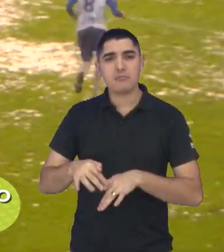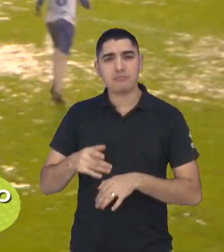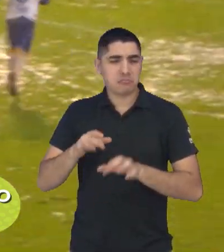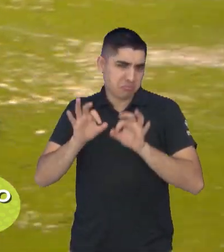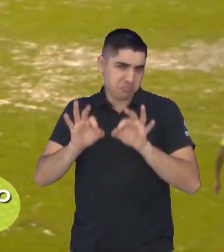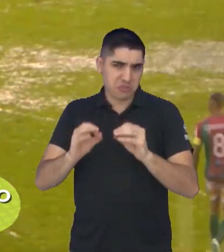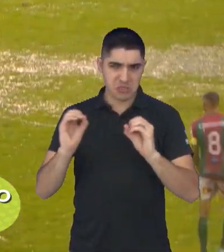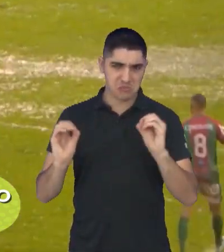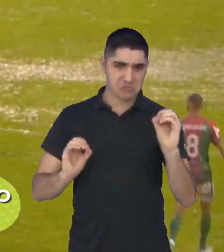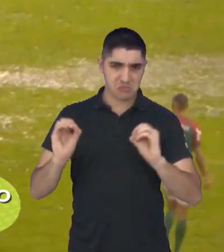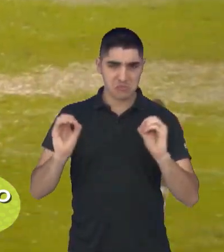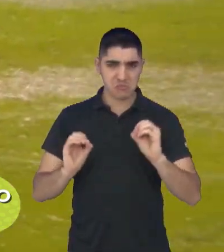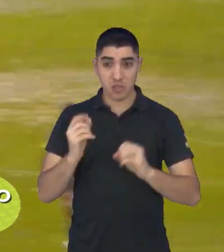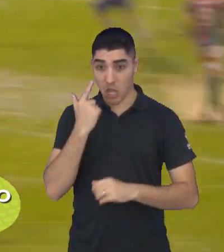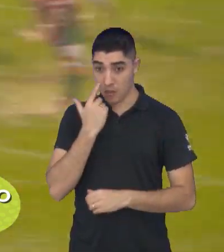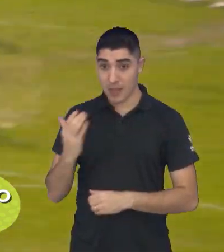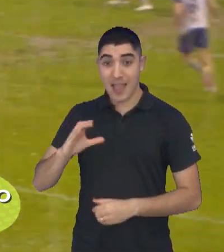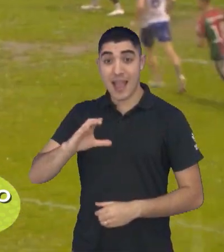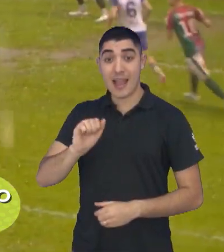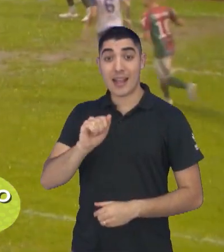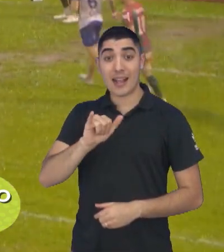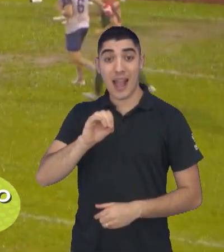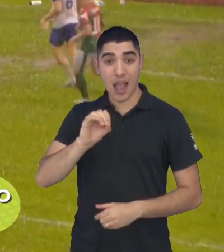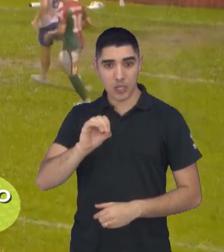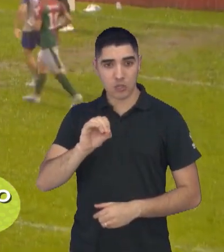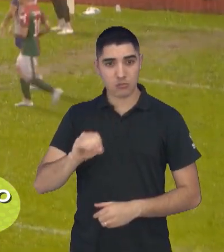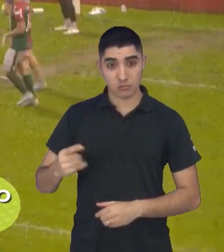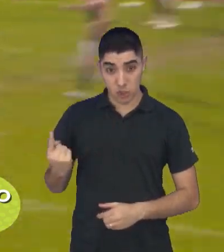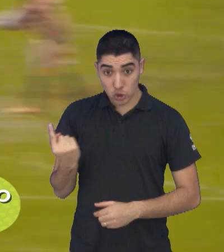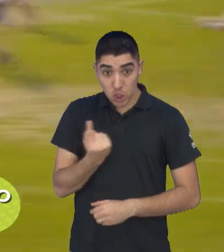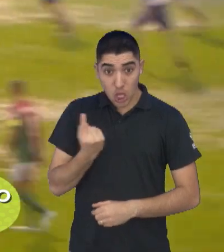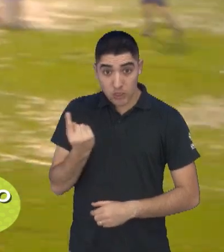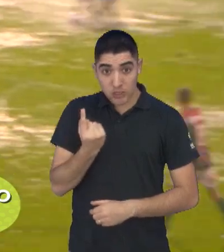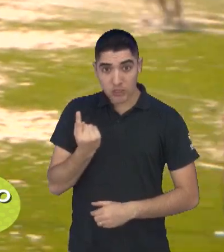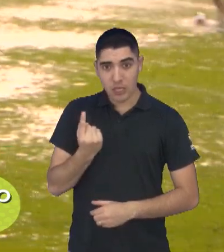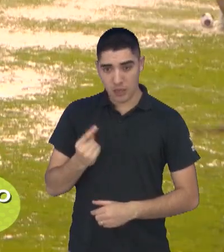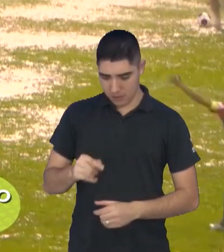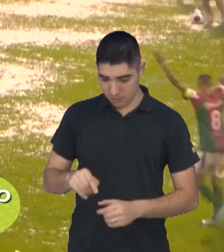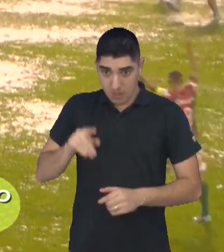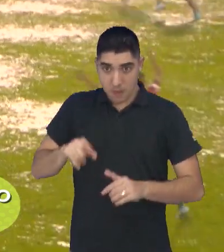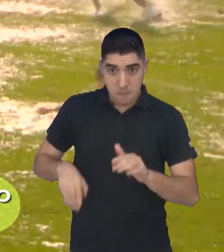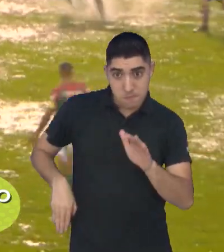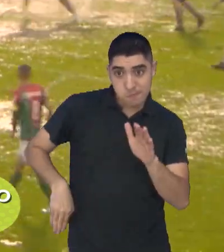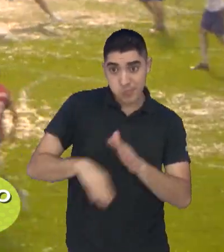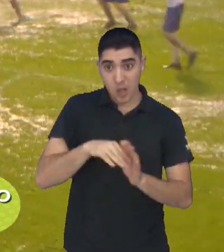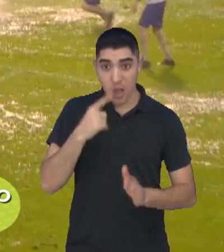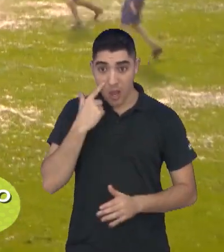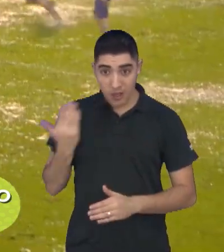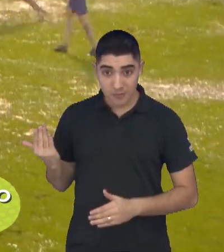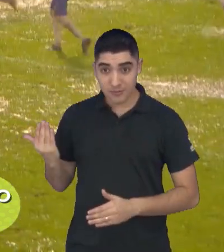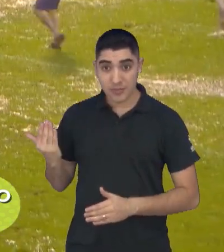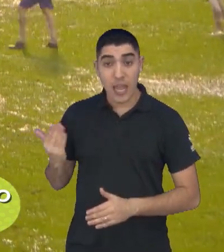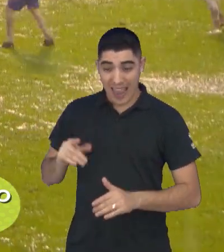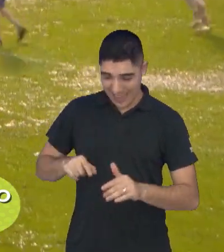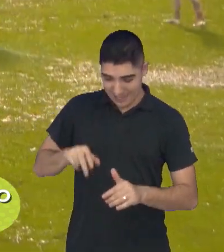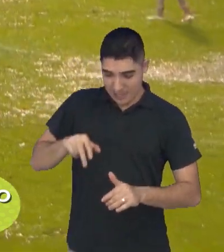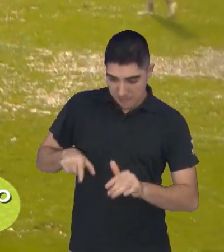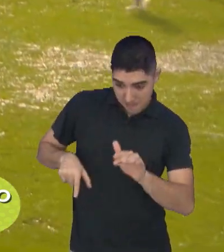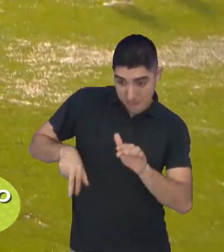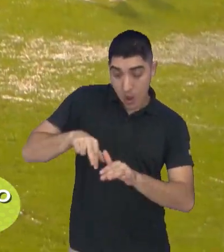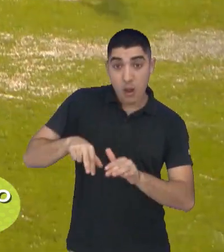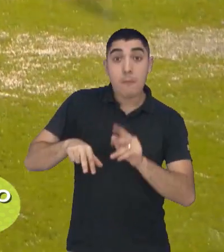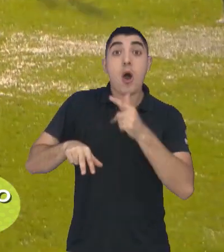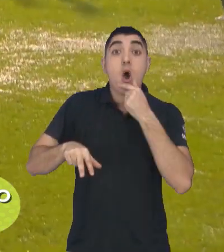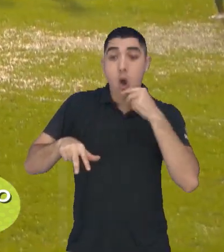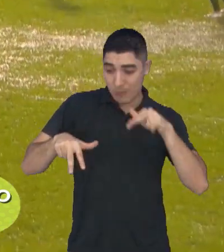caminhava para o 0-0, Caio César, dentro da área, levantou a bola para dar o chutão. Mas no meio do caminho